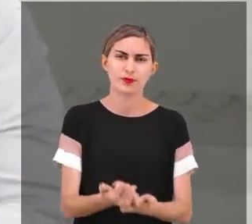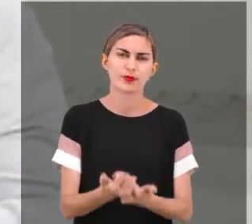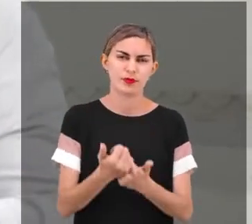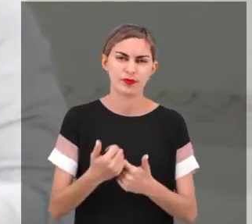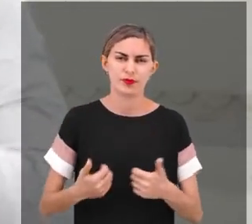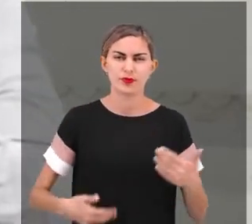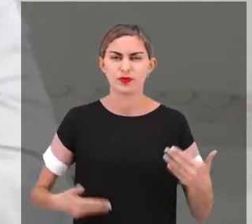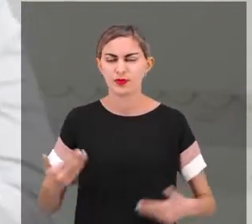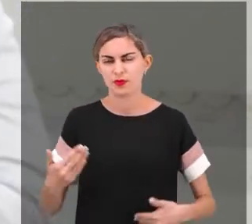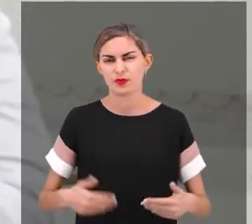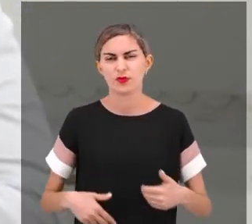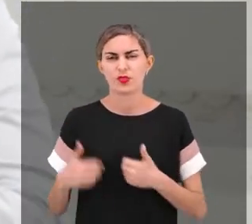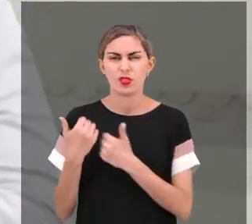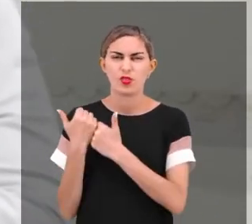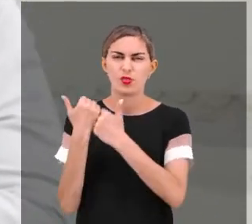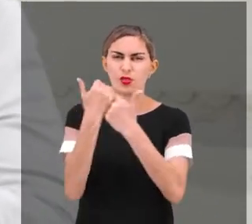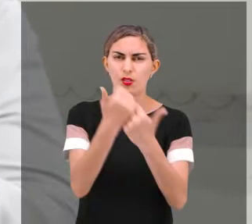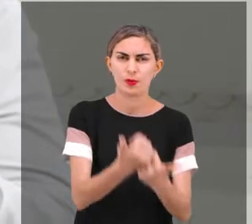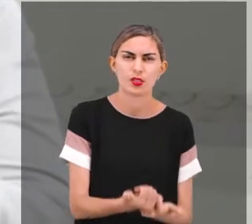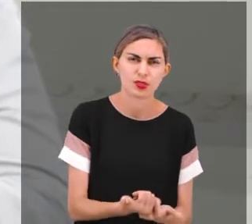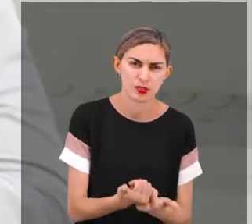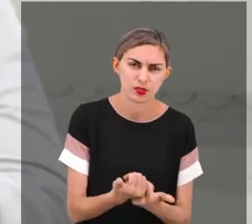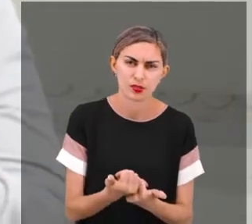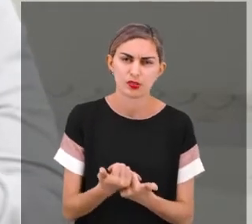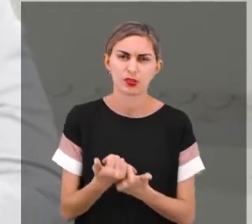empregados. E o representante